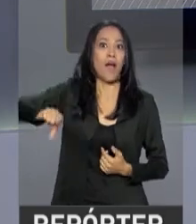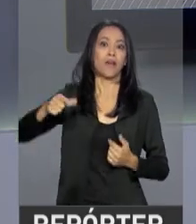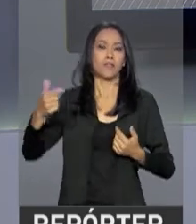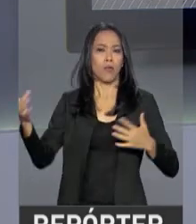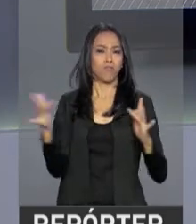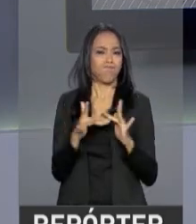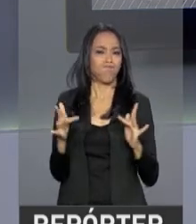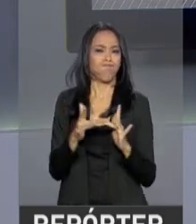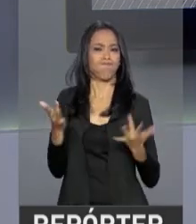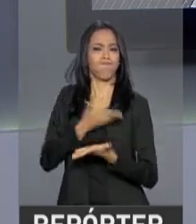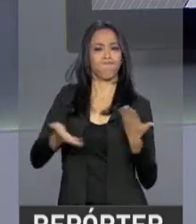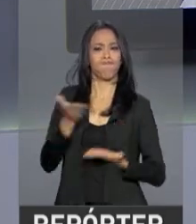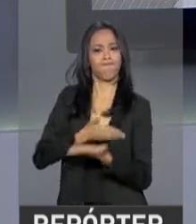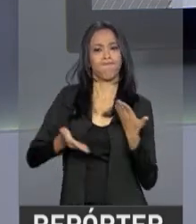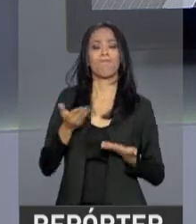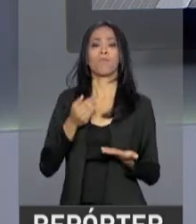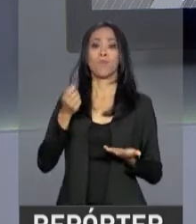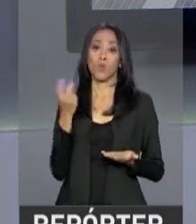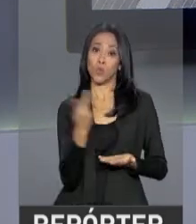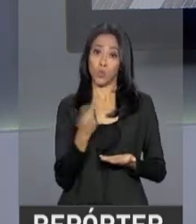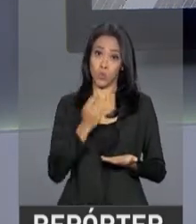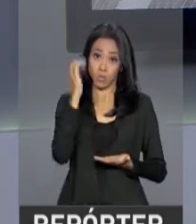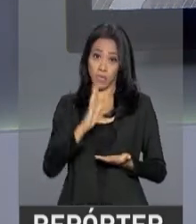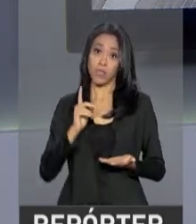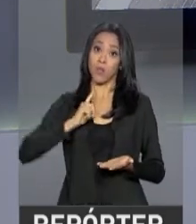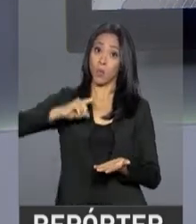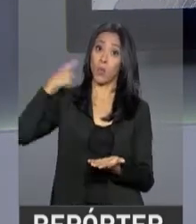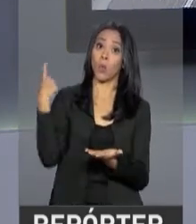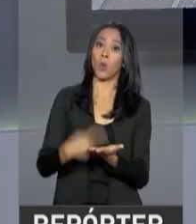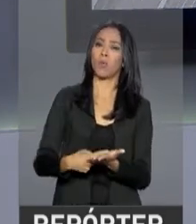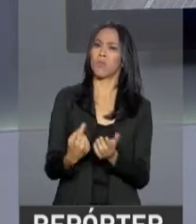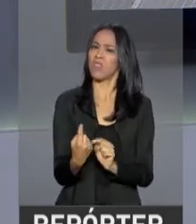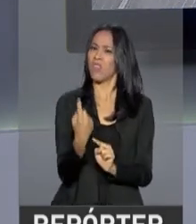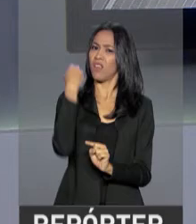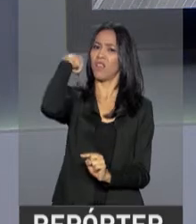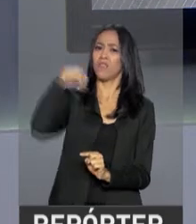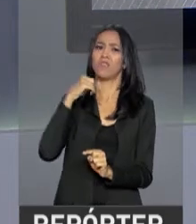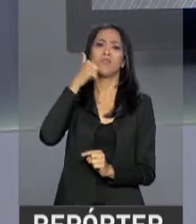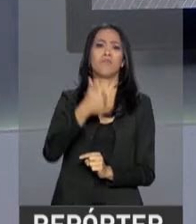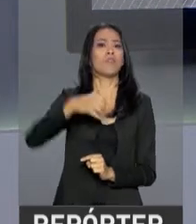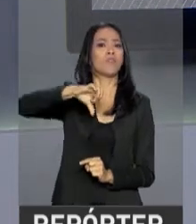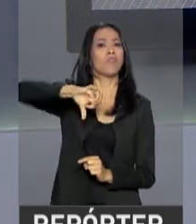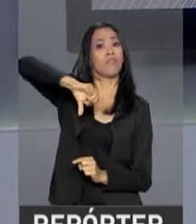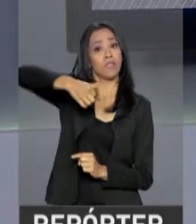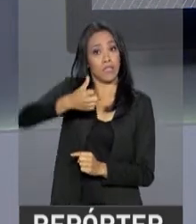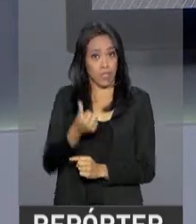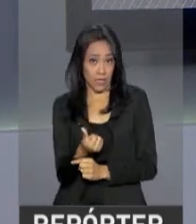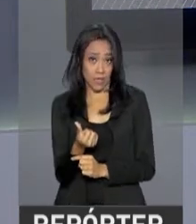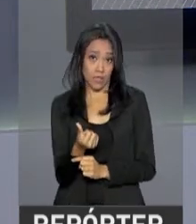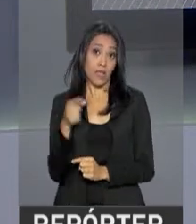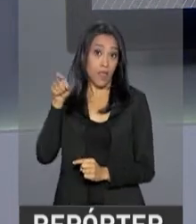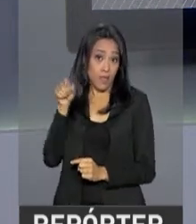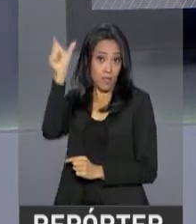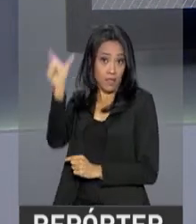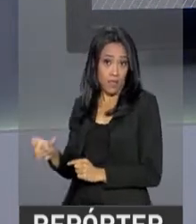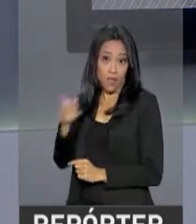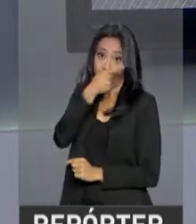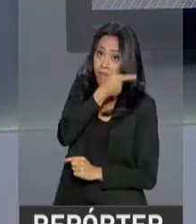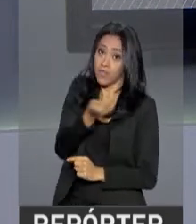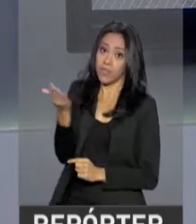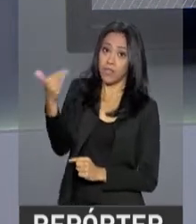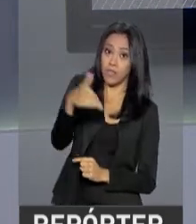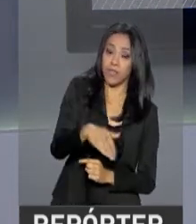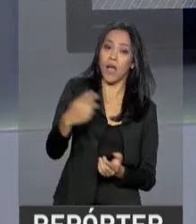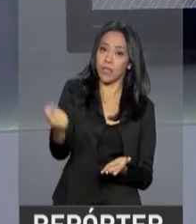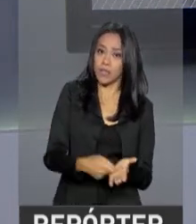negócios brasil e chile têm um acordo de livre comércio desde 1996 na visita de sebastian pinheira vão ser